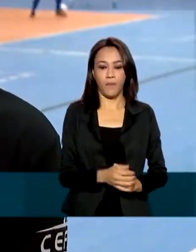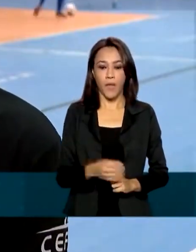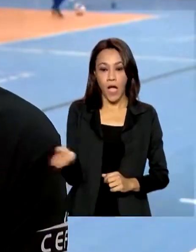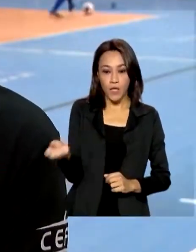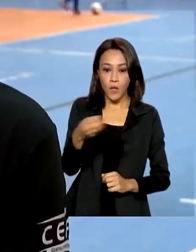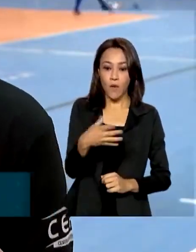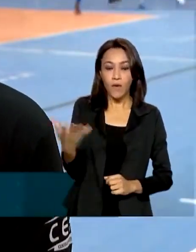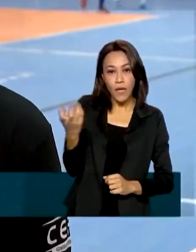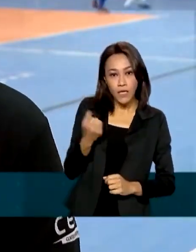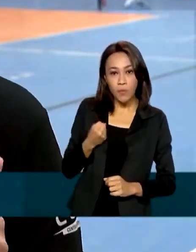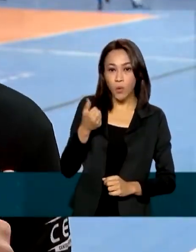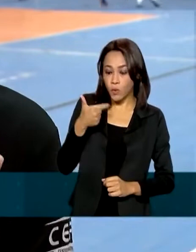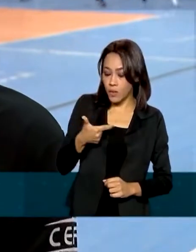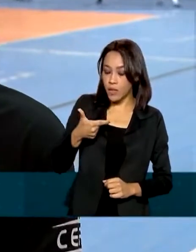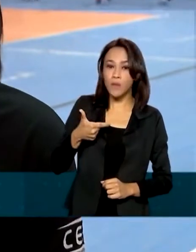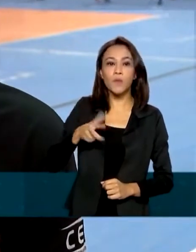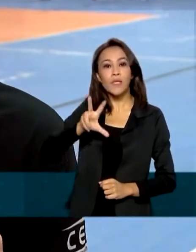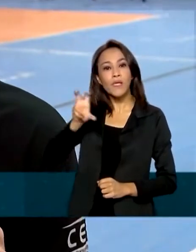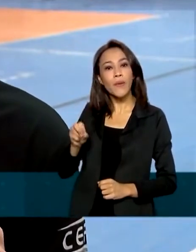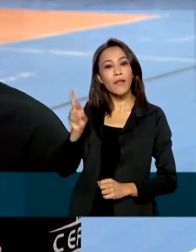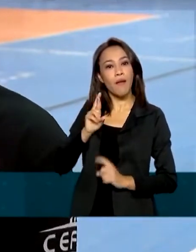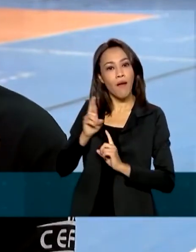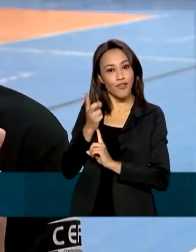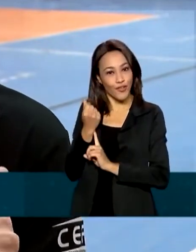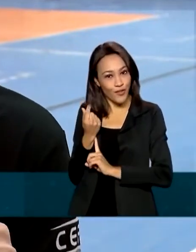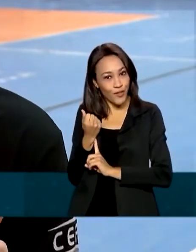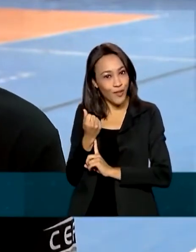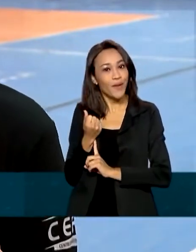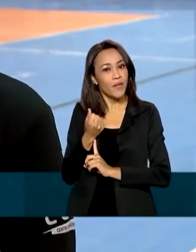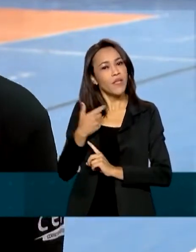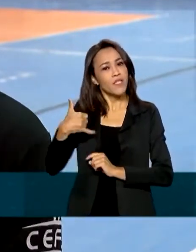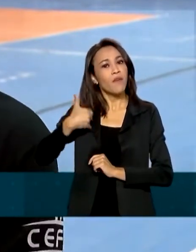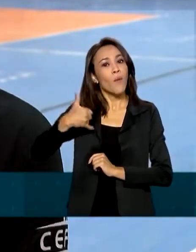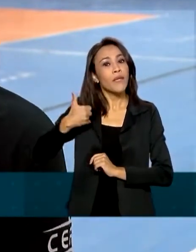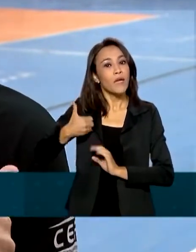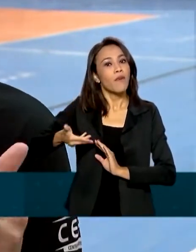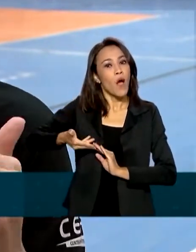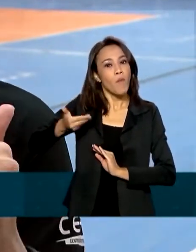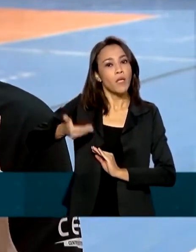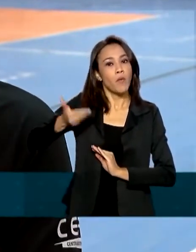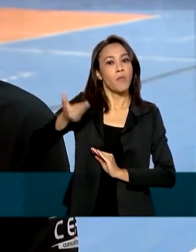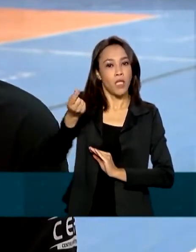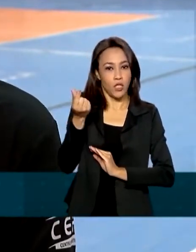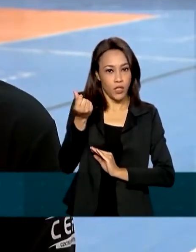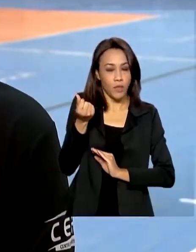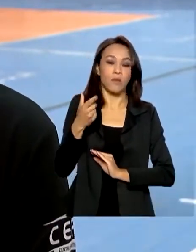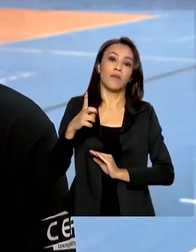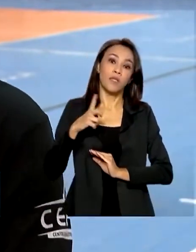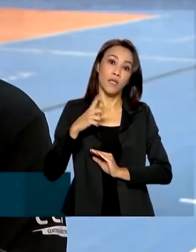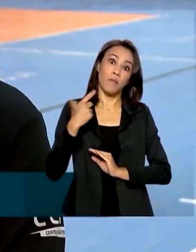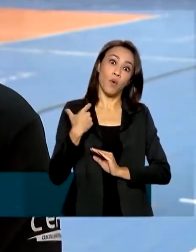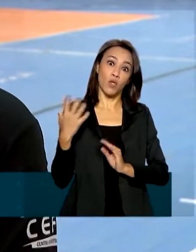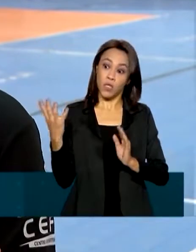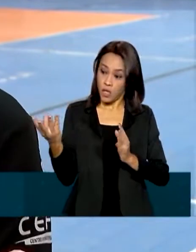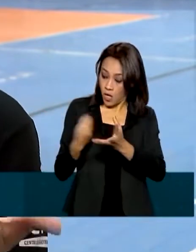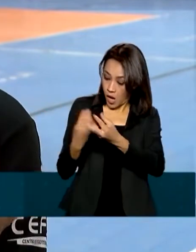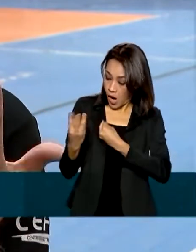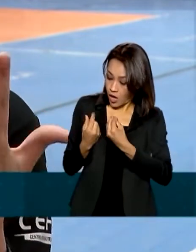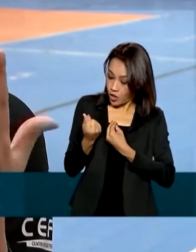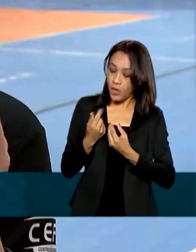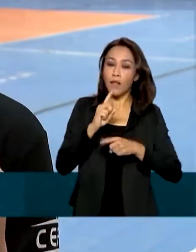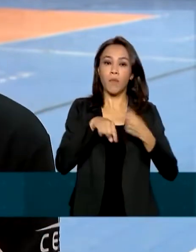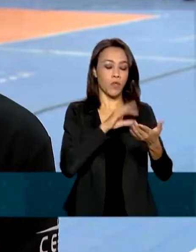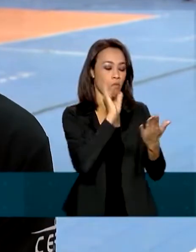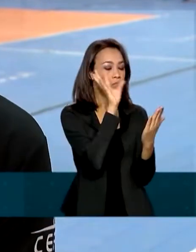ganham R$250 e aí isso vai aumentando de acordo com a idade. Esse dinheiro tem que ter contas prestadas, ou seja, tudo que elas gastam, elas têm